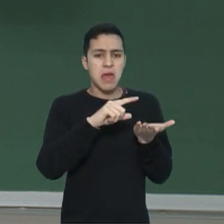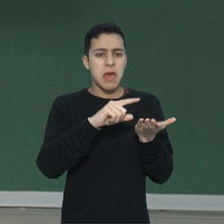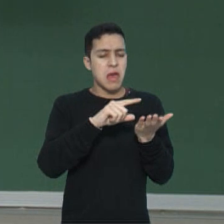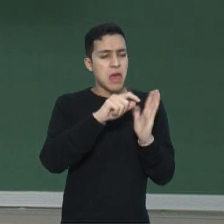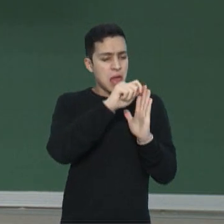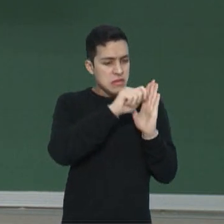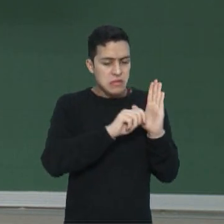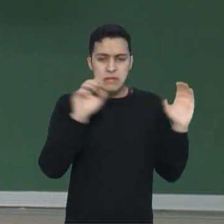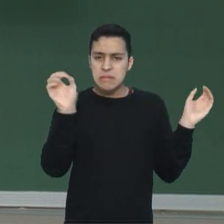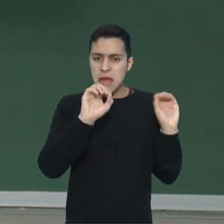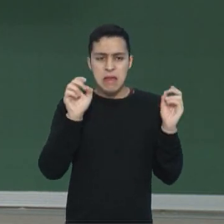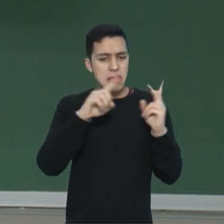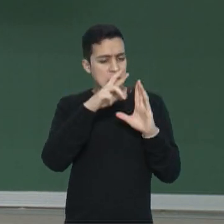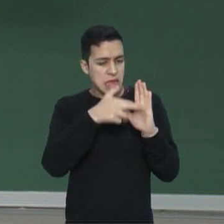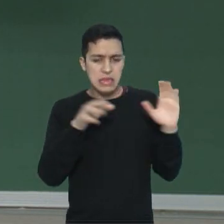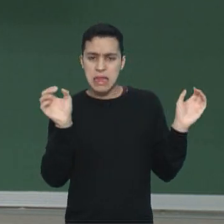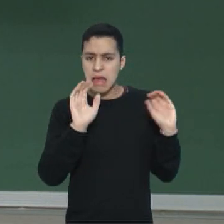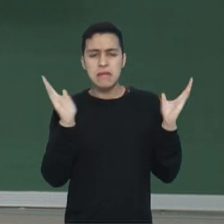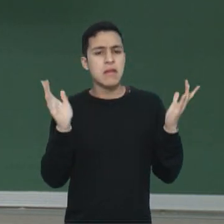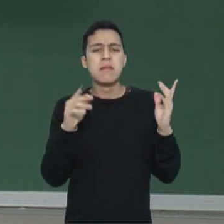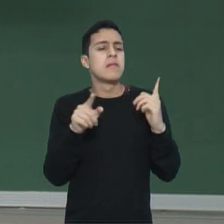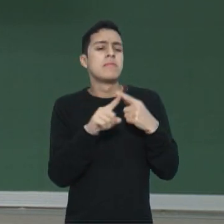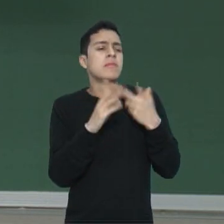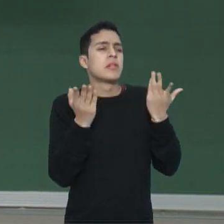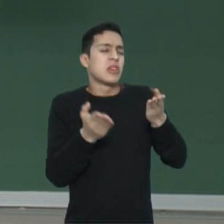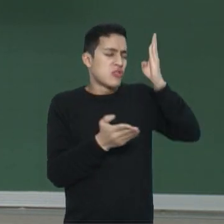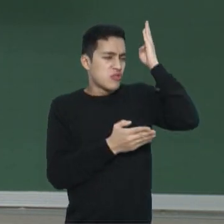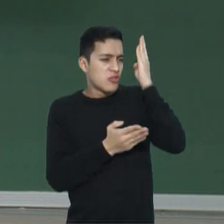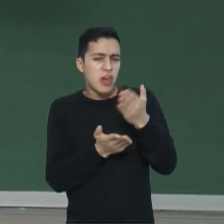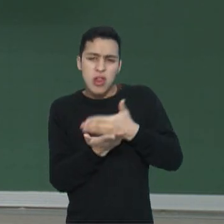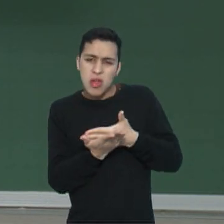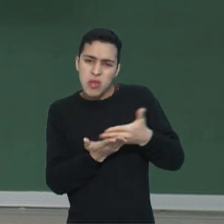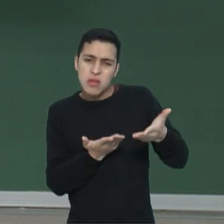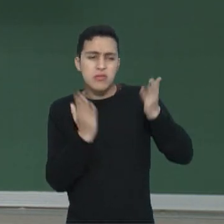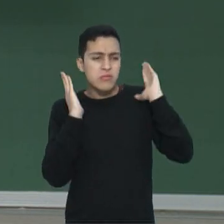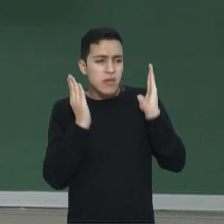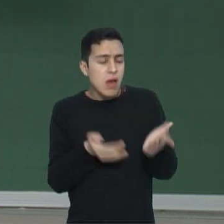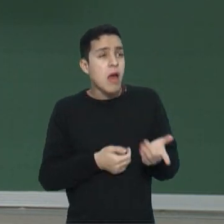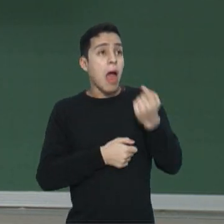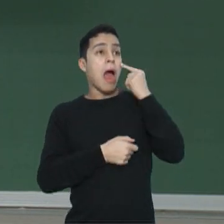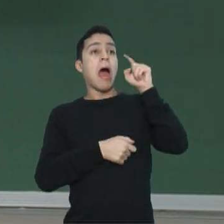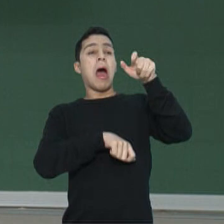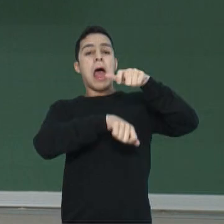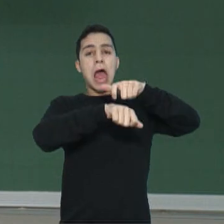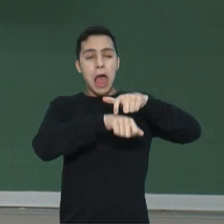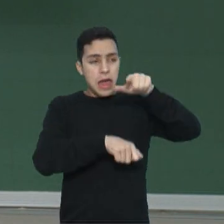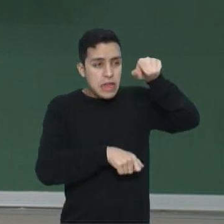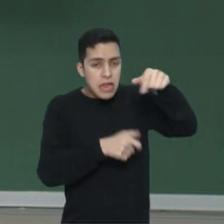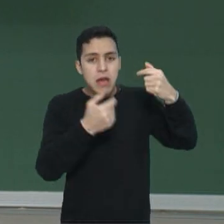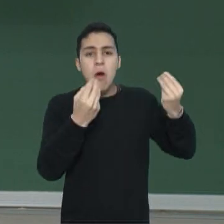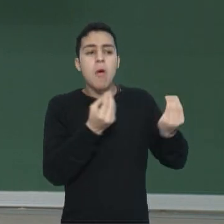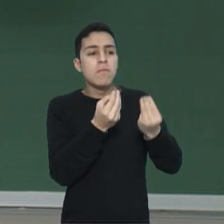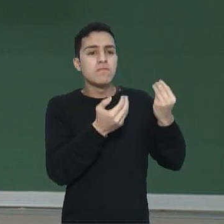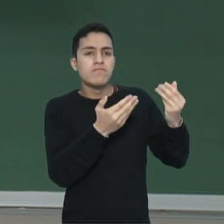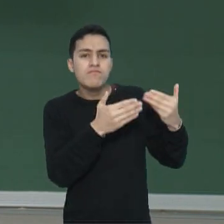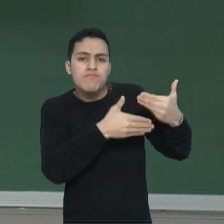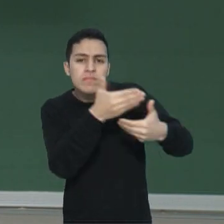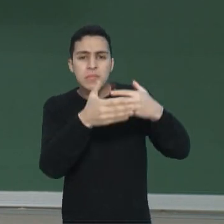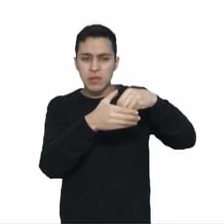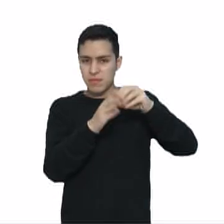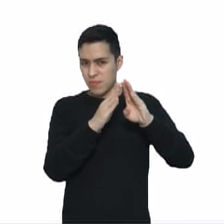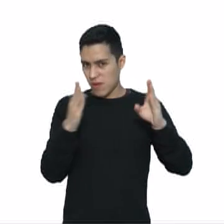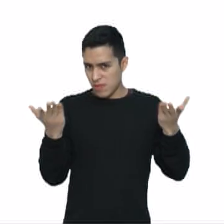o título e os horários. Qual é o motivo de já no início já termos acesso aos horários dessa biblioteca? Anote